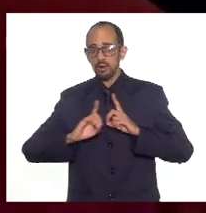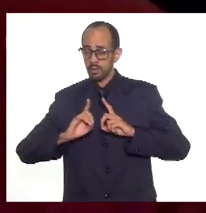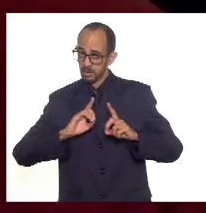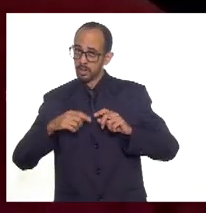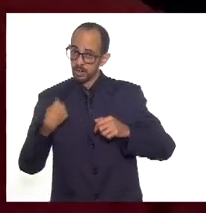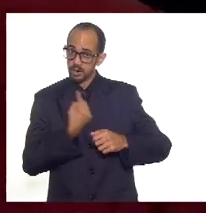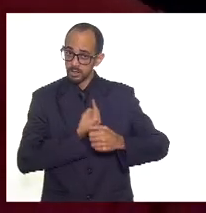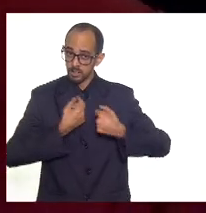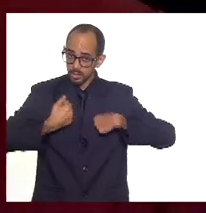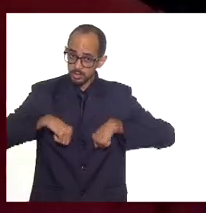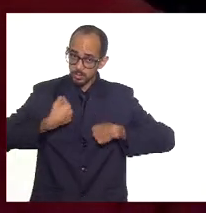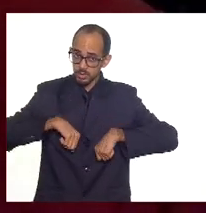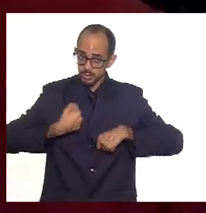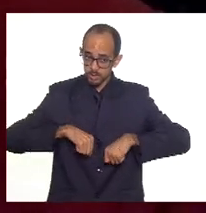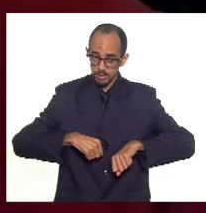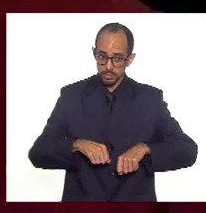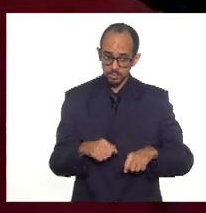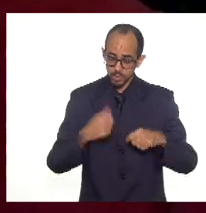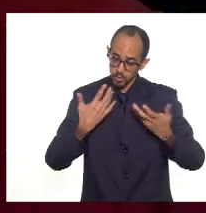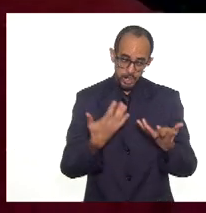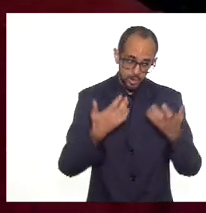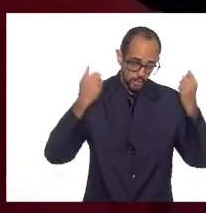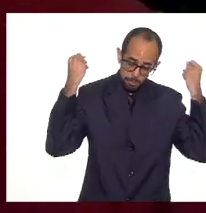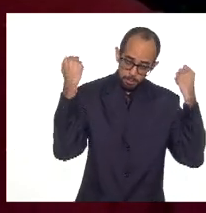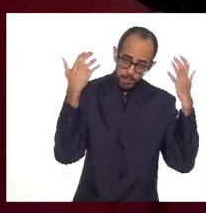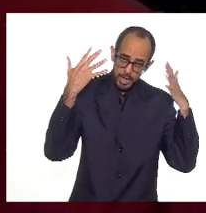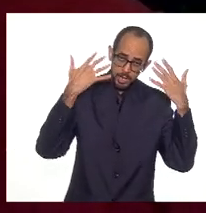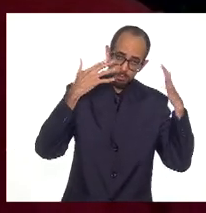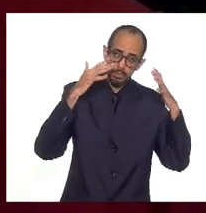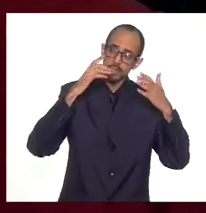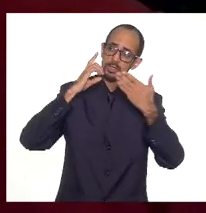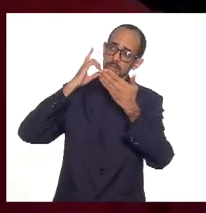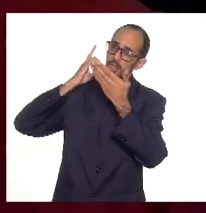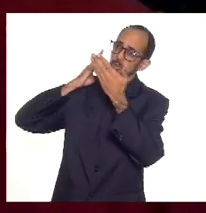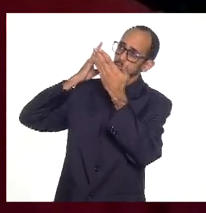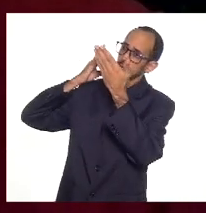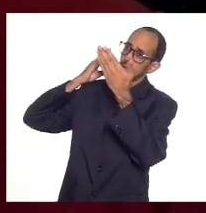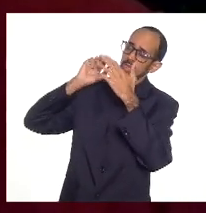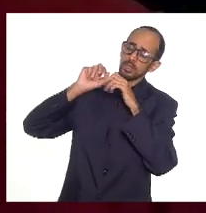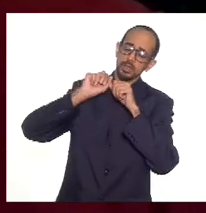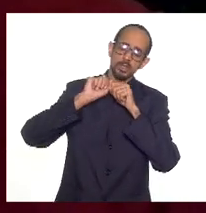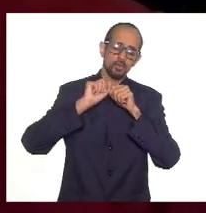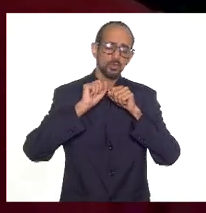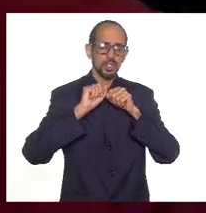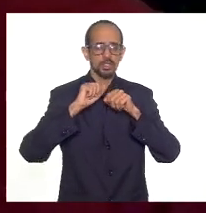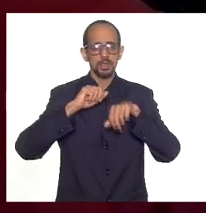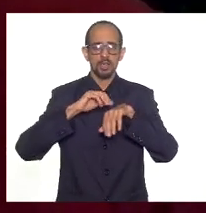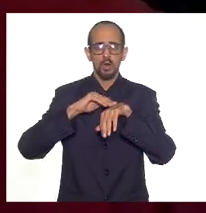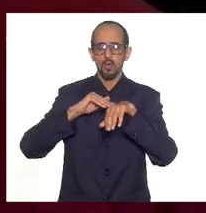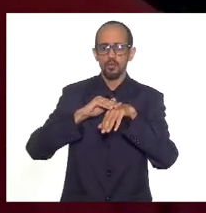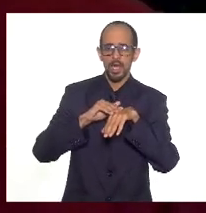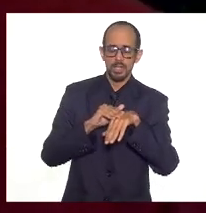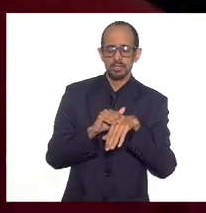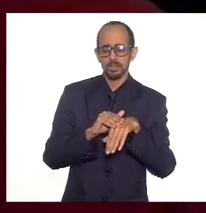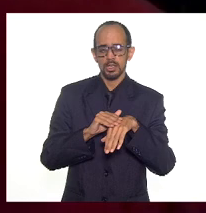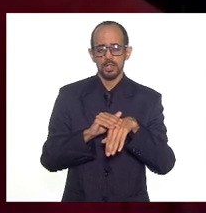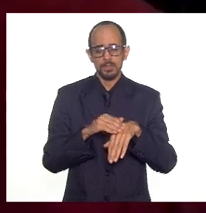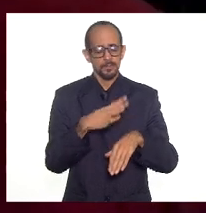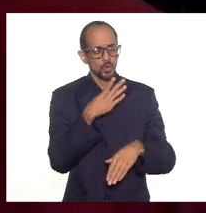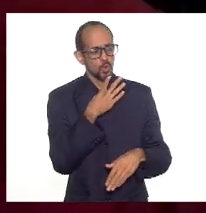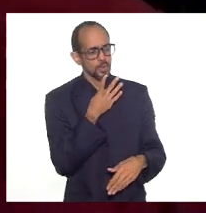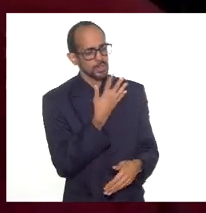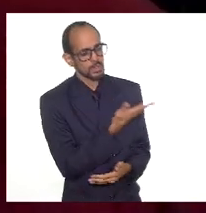né? Eu queria muito aqui parabenizar a nossa deputada que está promovendo esse diálogo. Conhecer vocês, eu